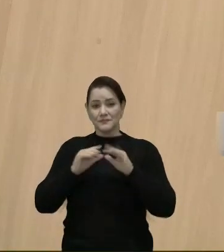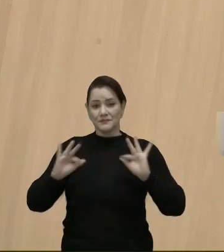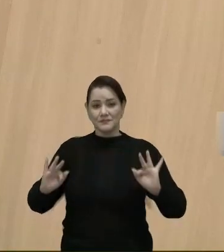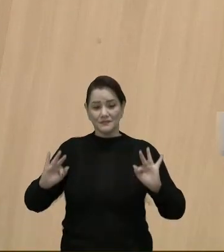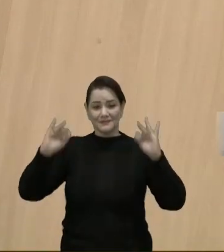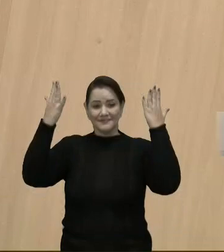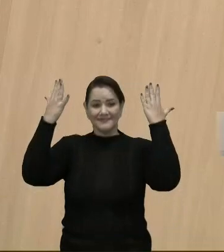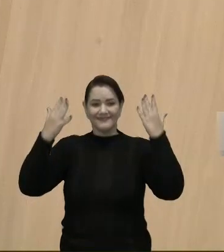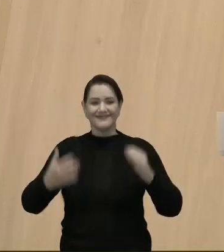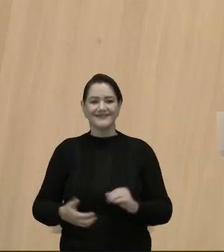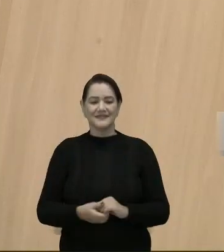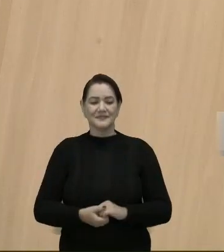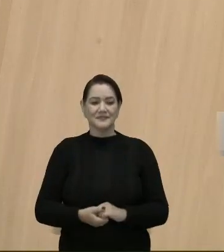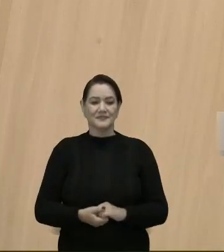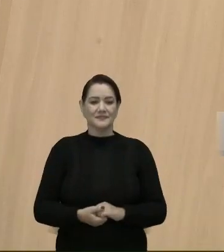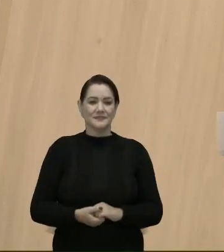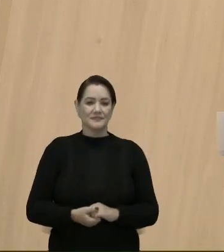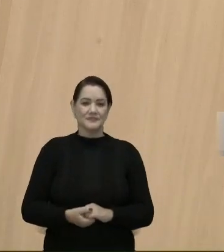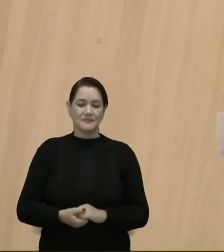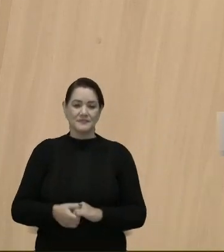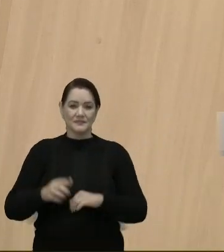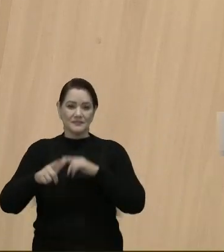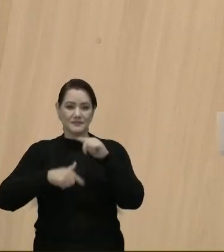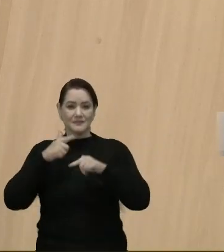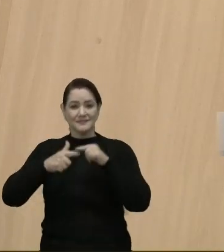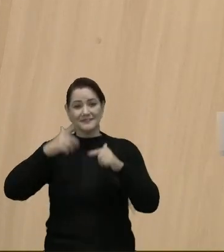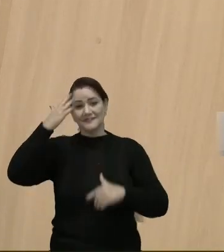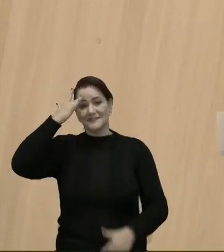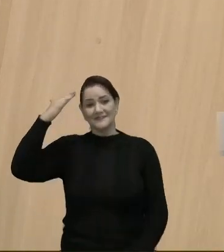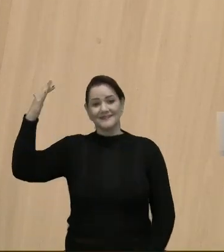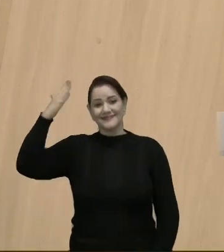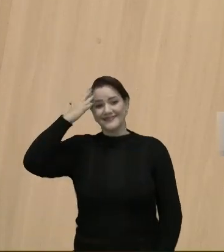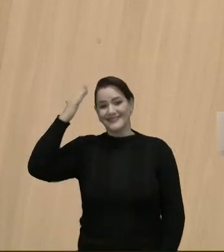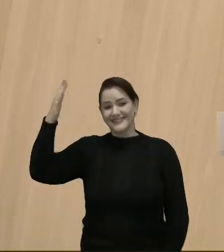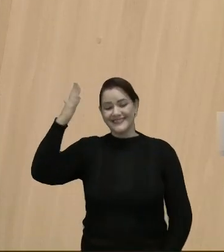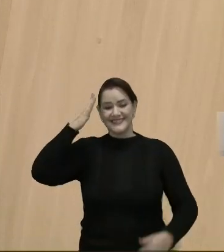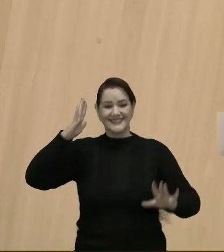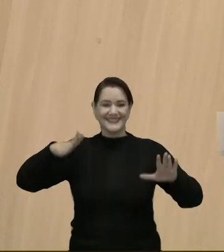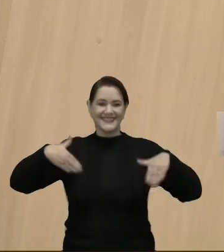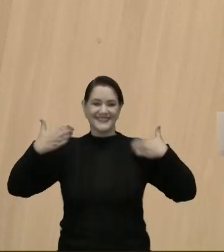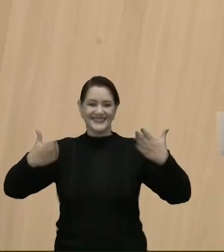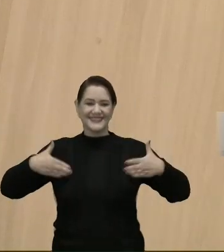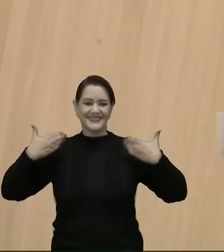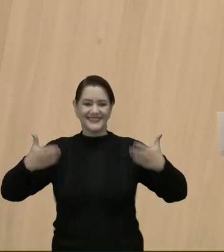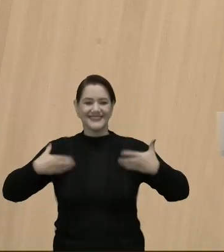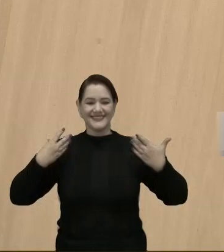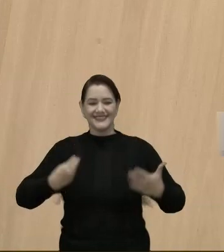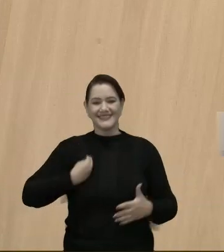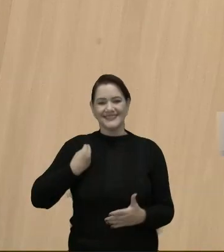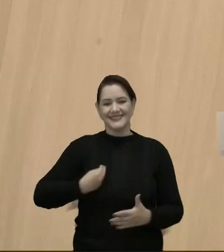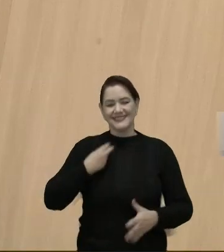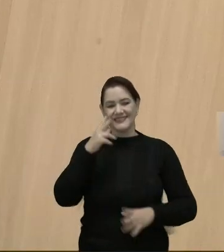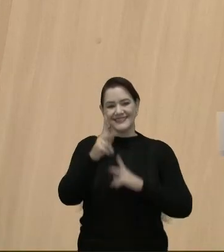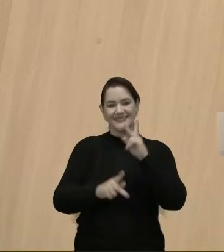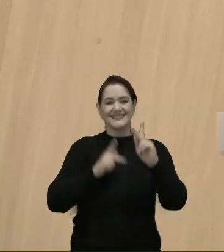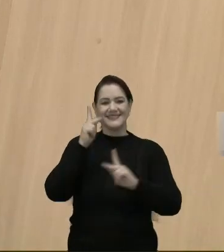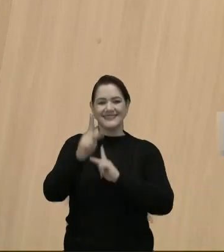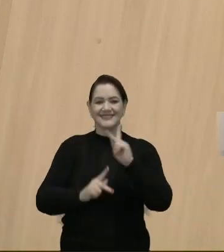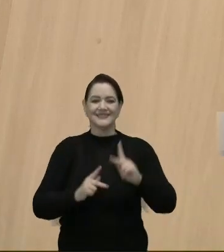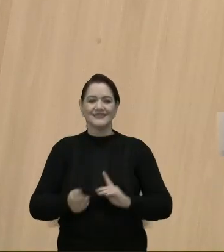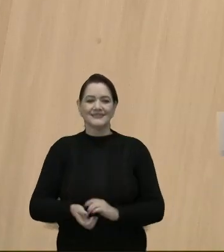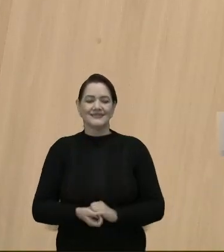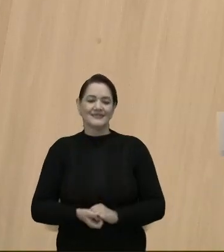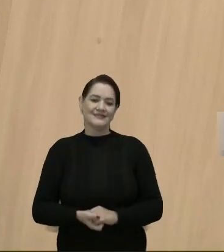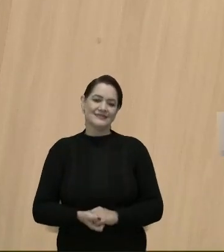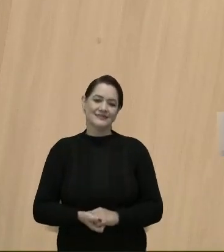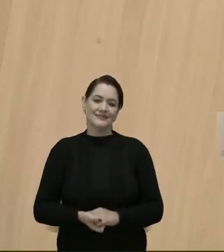né? É, a gente trabalha com sonhos, com a parte alegre da vida das pessoas, né?